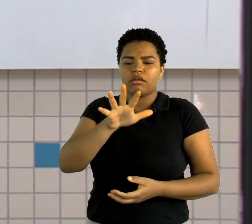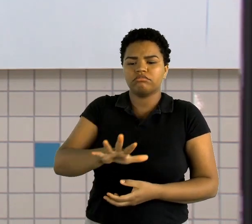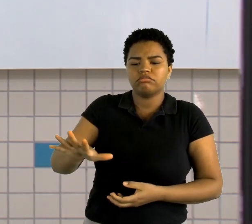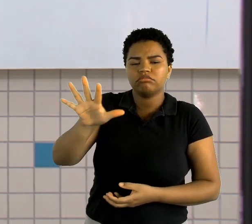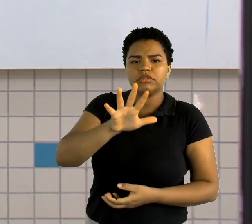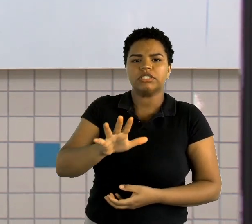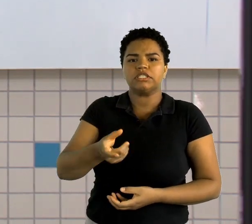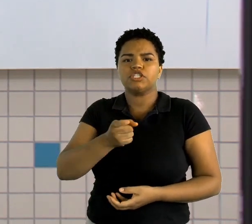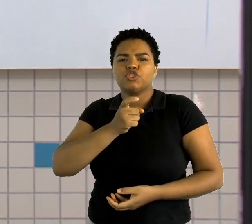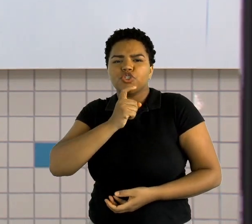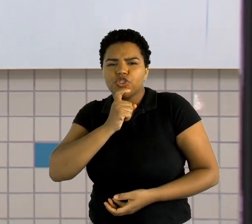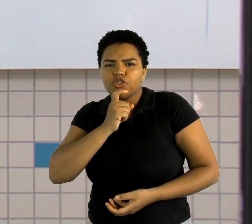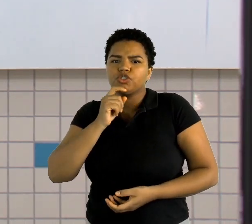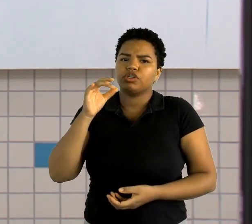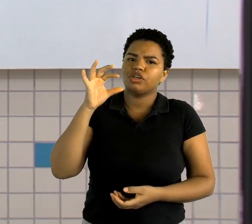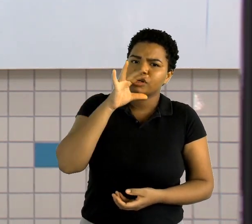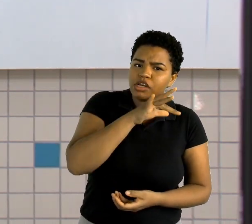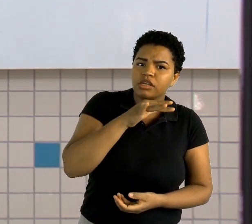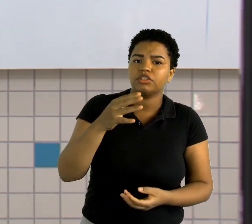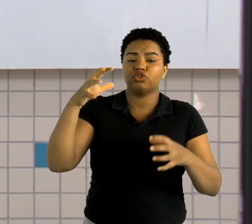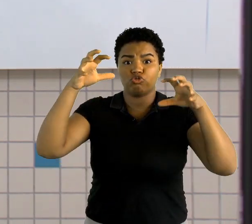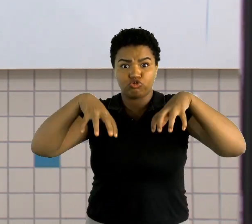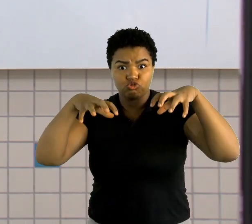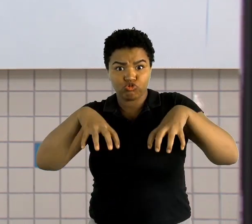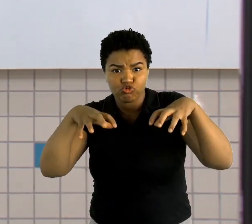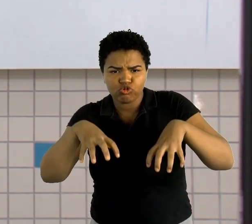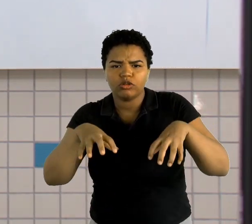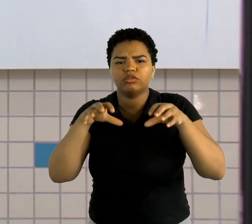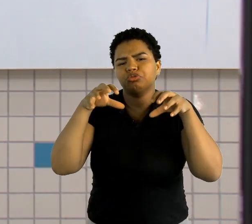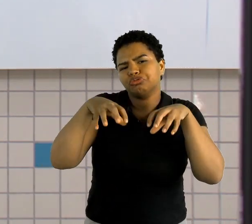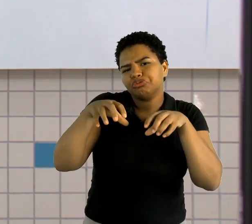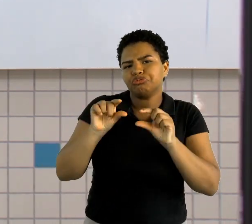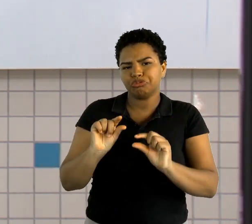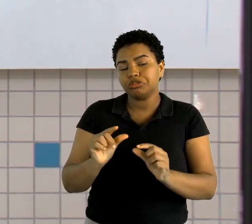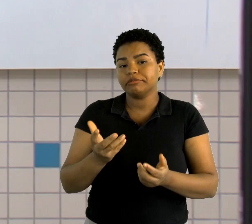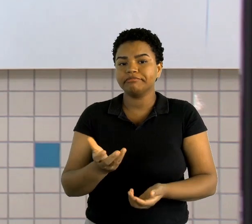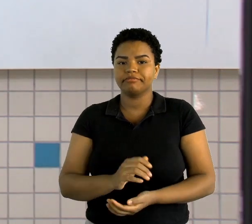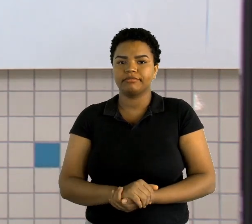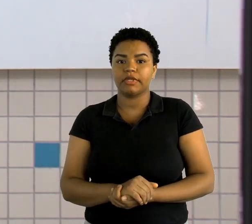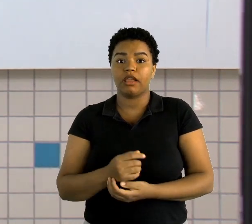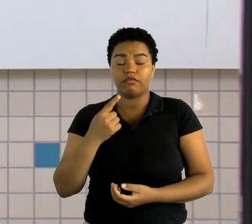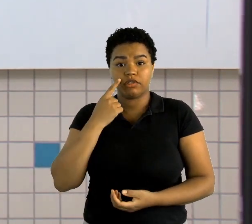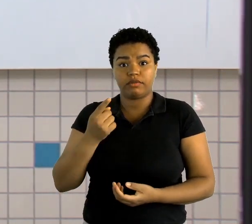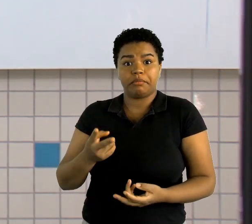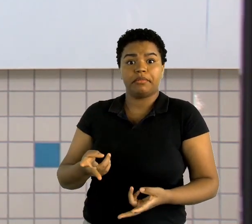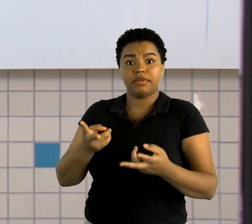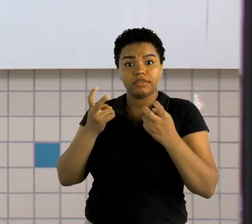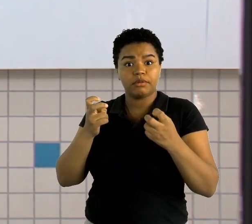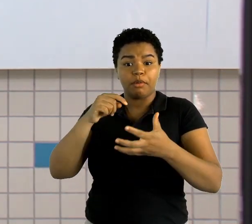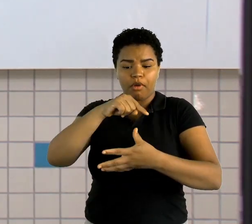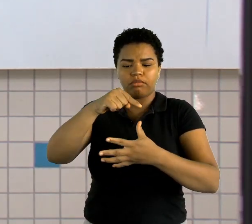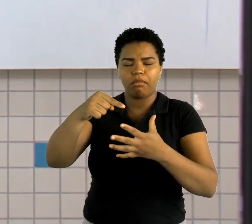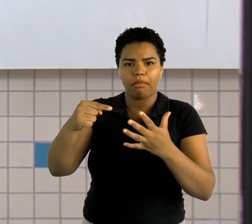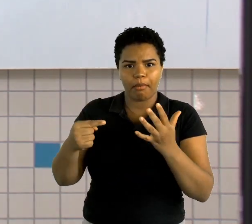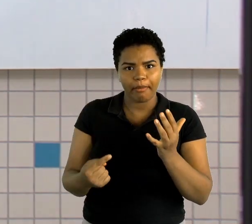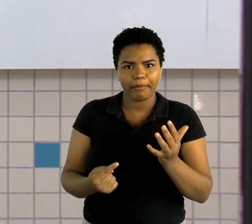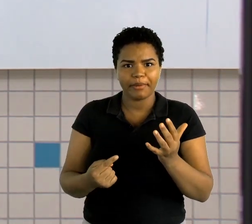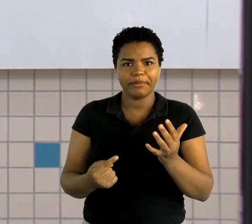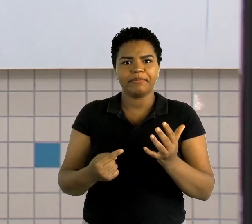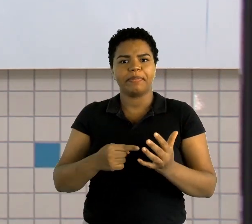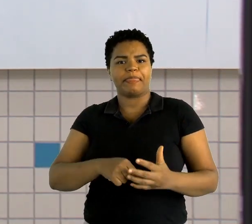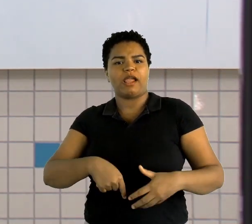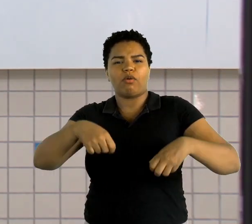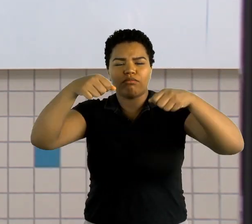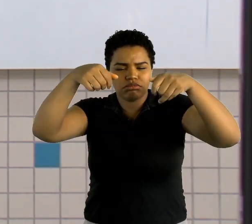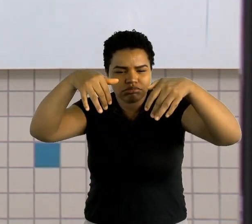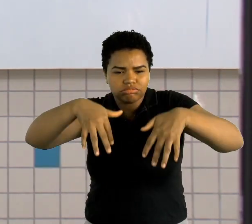esses fatores que vão determinar e você vai perceber através dos elementos, que é a precipitação, são